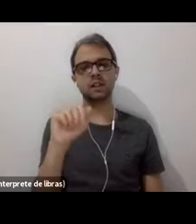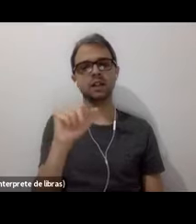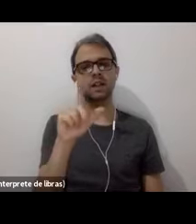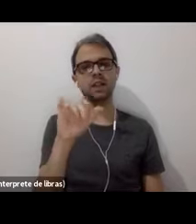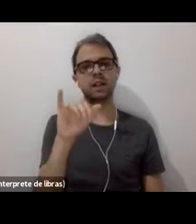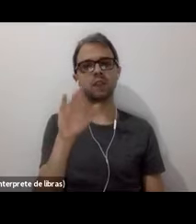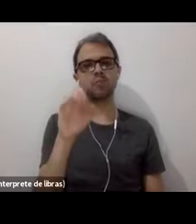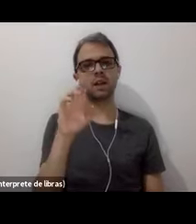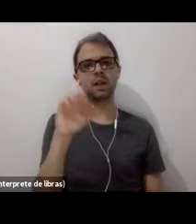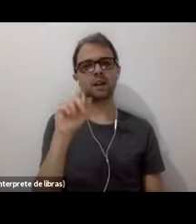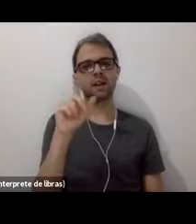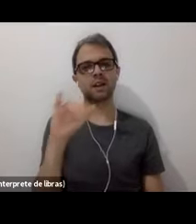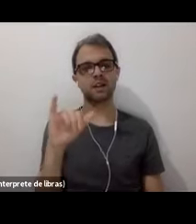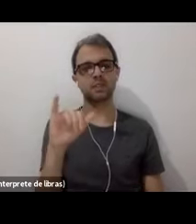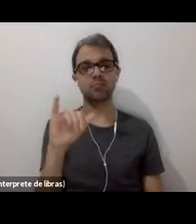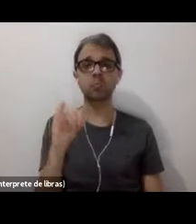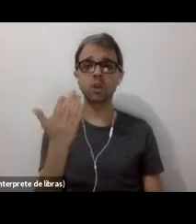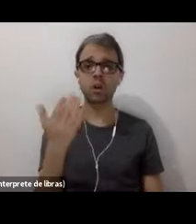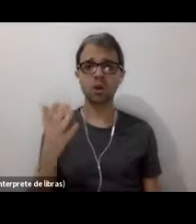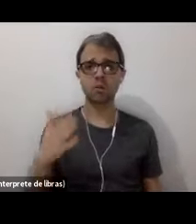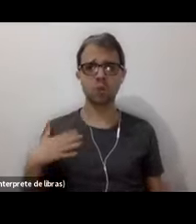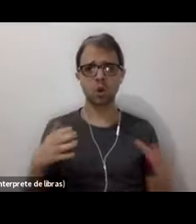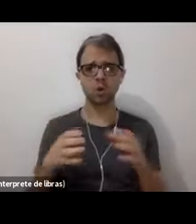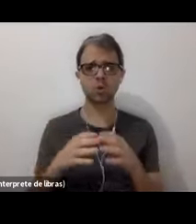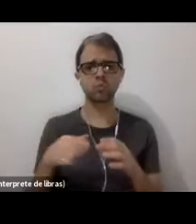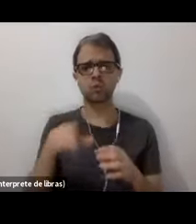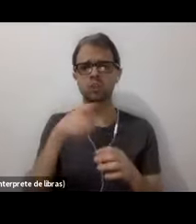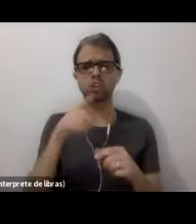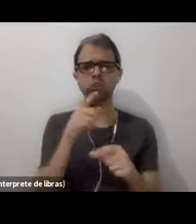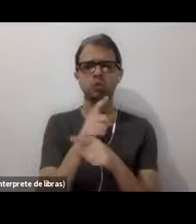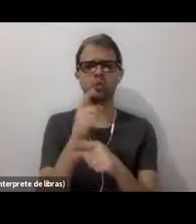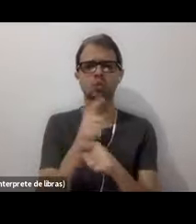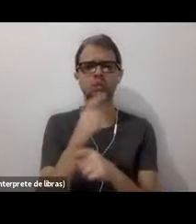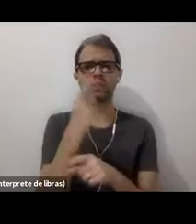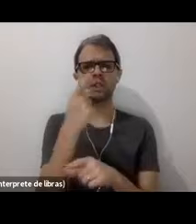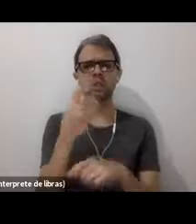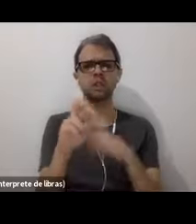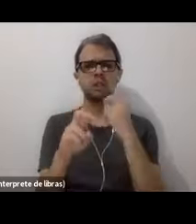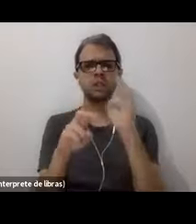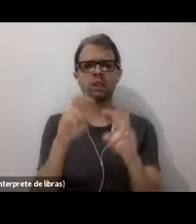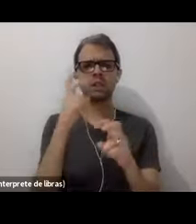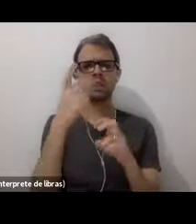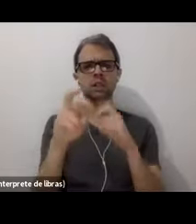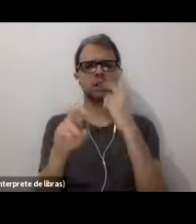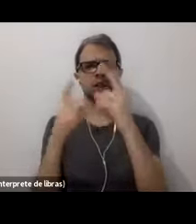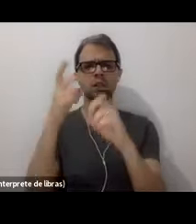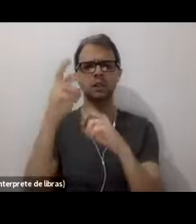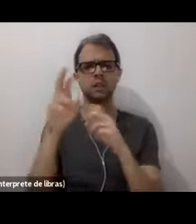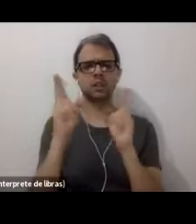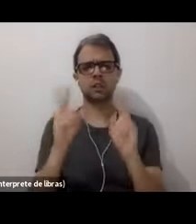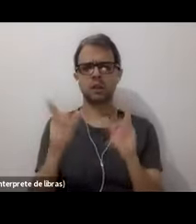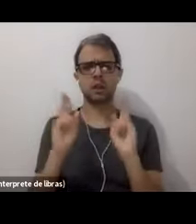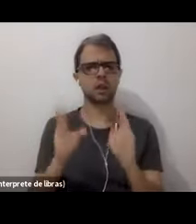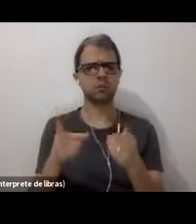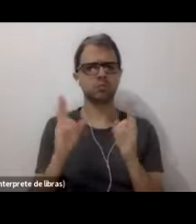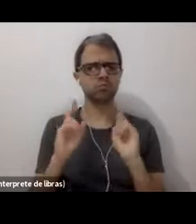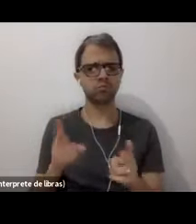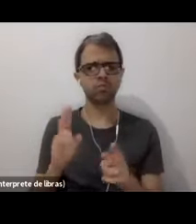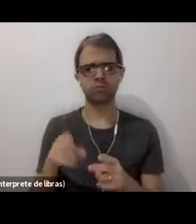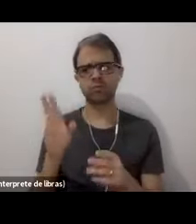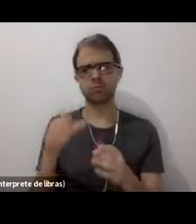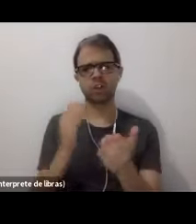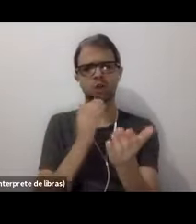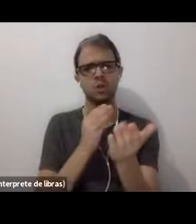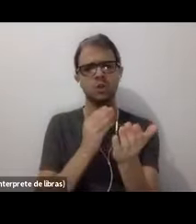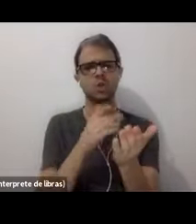encontra quinzenalmente, a gente conversa muito, e é muito importante a troca que acontece entre a gente, né? É um misto de escola pública e escola